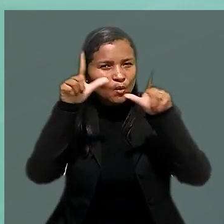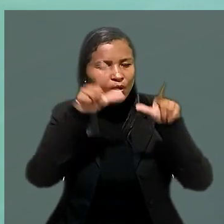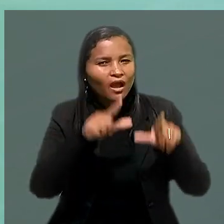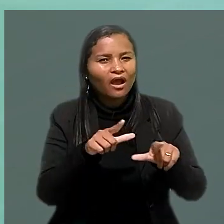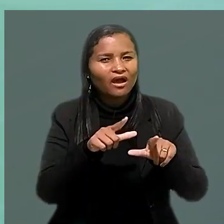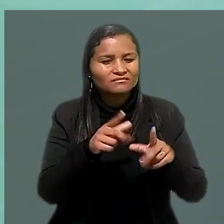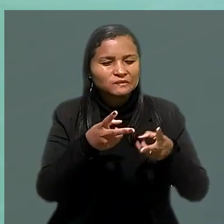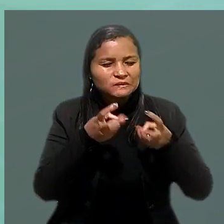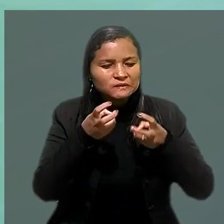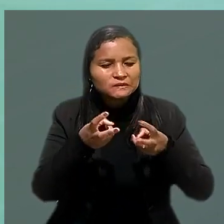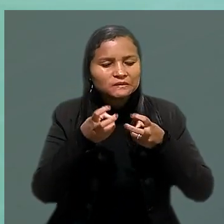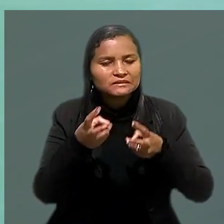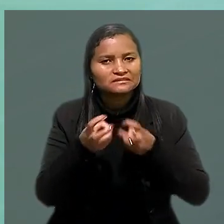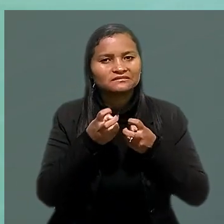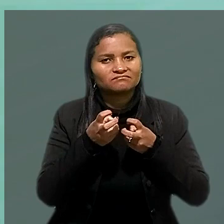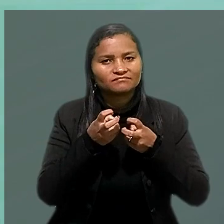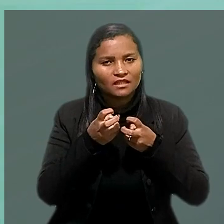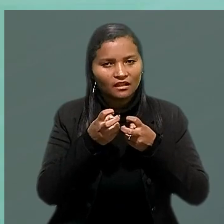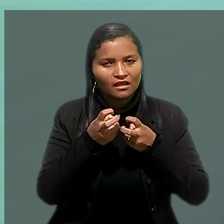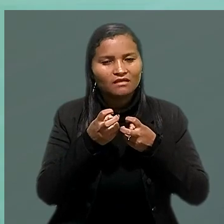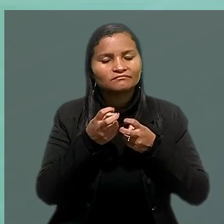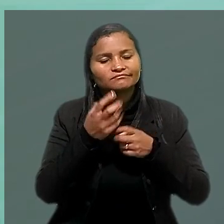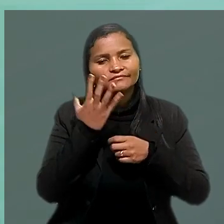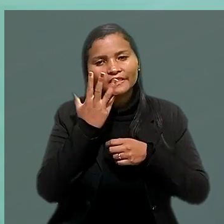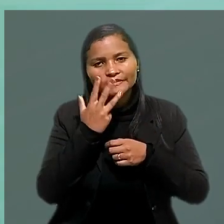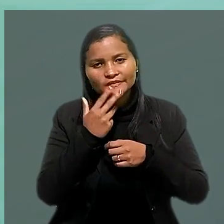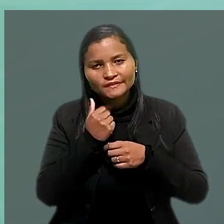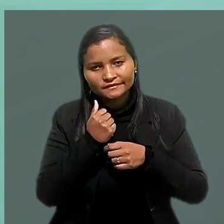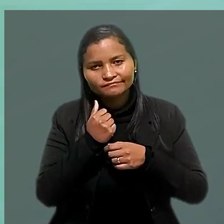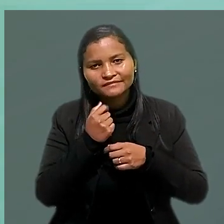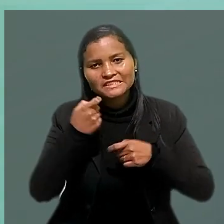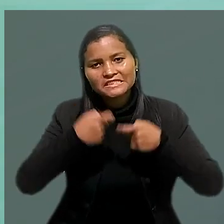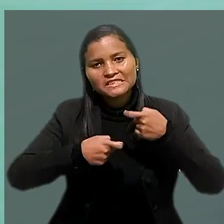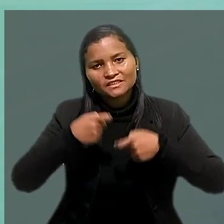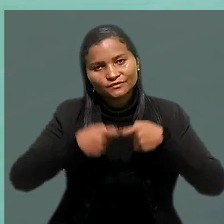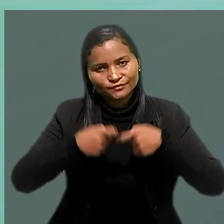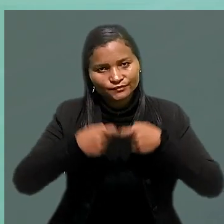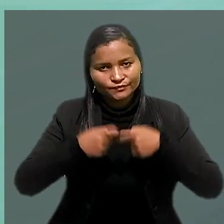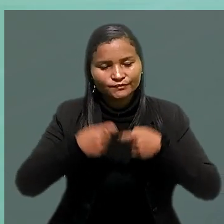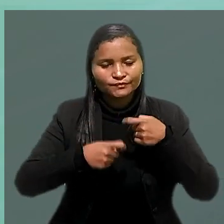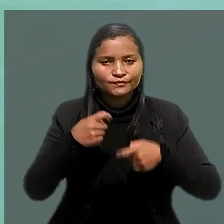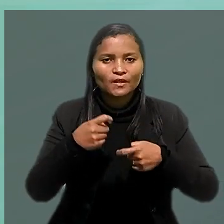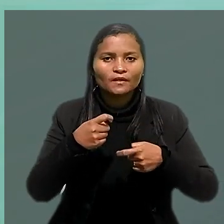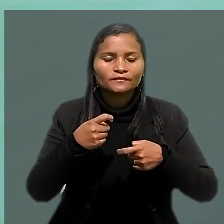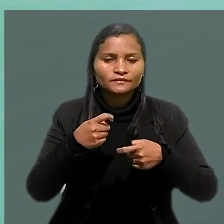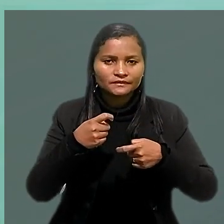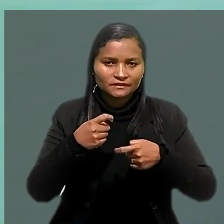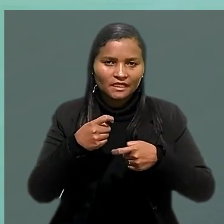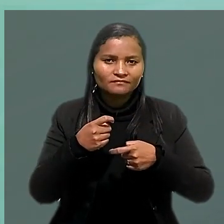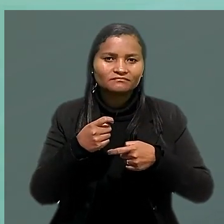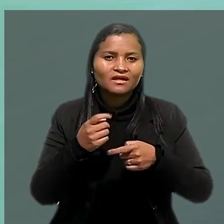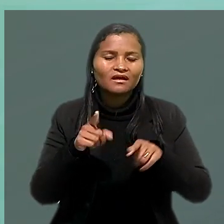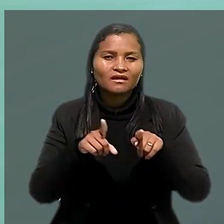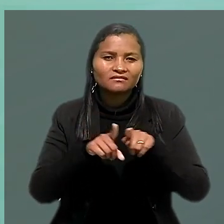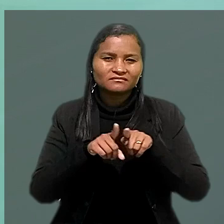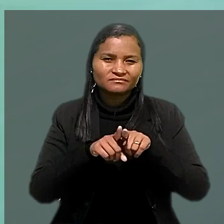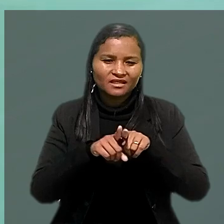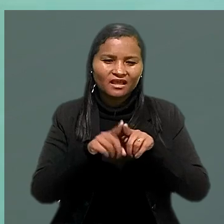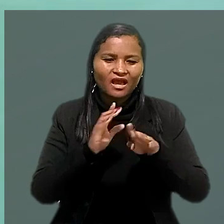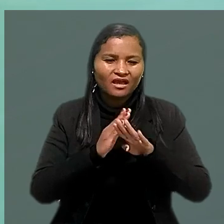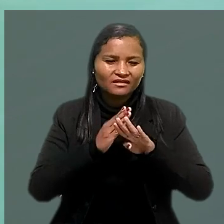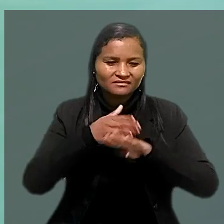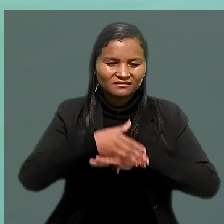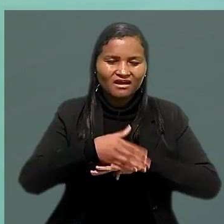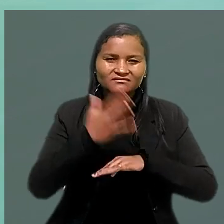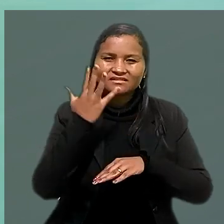outros lugares, de exploração efetiva de nossas crianças, a exploração sexual. A entrada